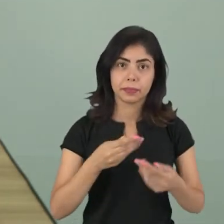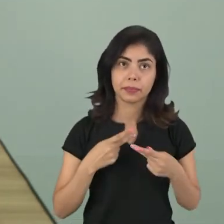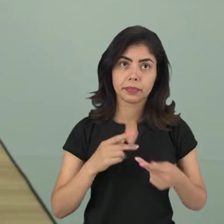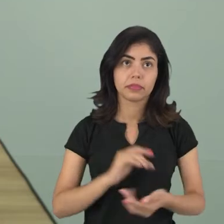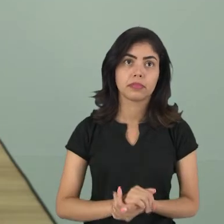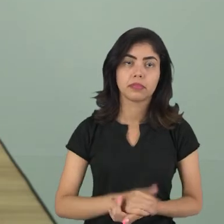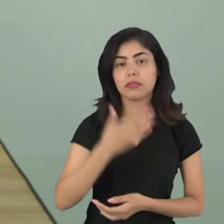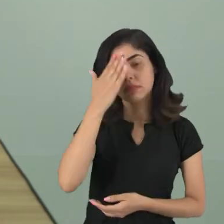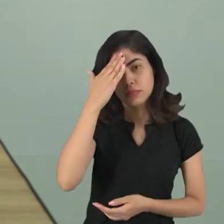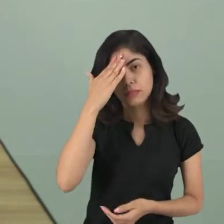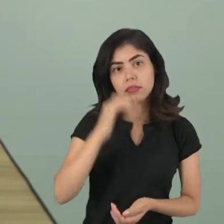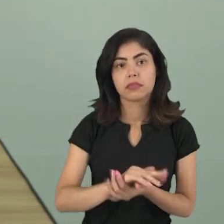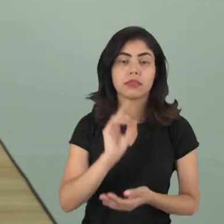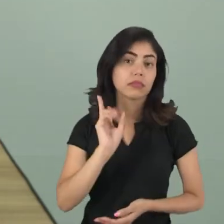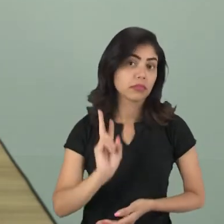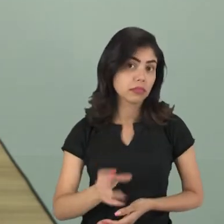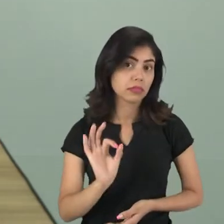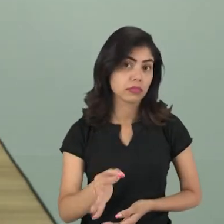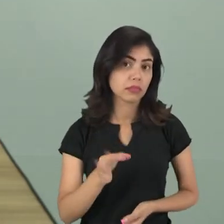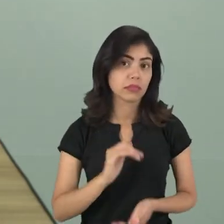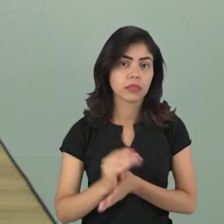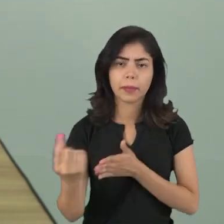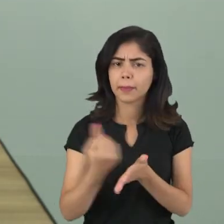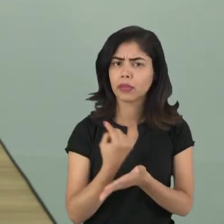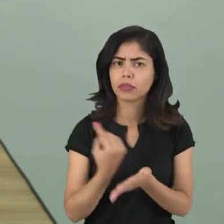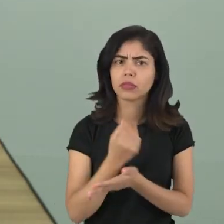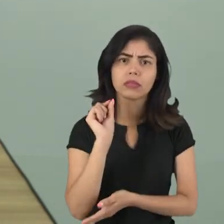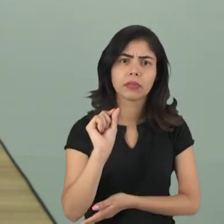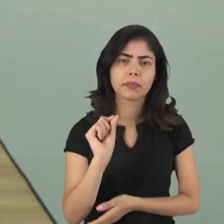da história, todo o litoral,